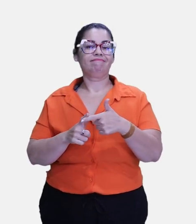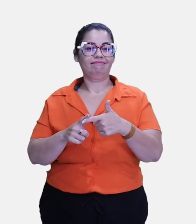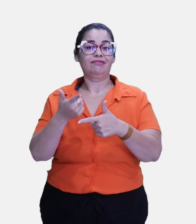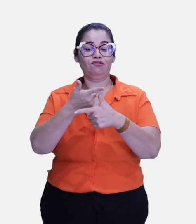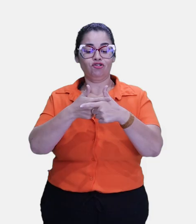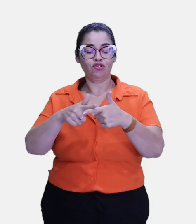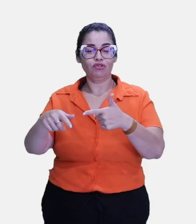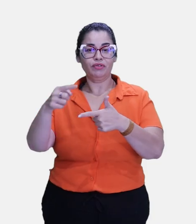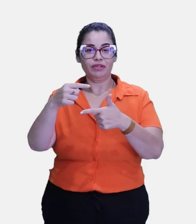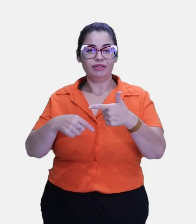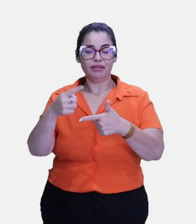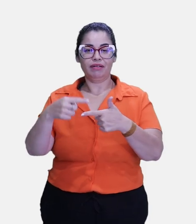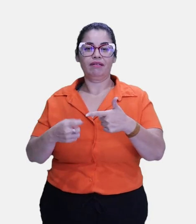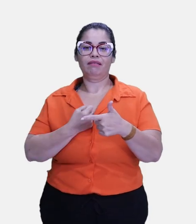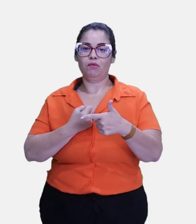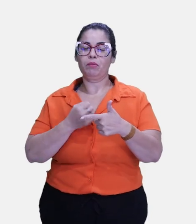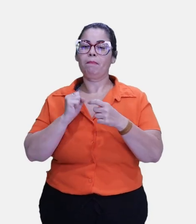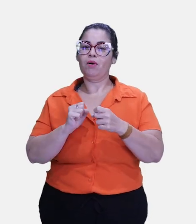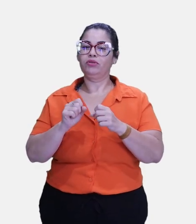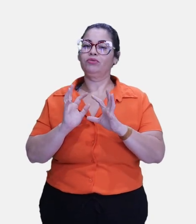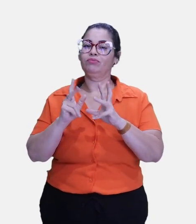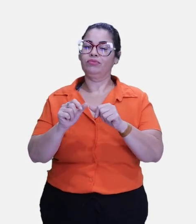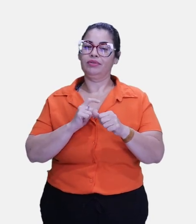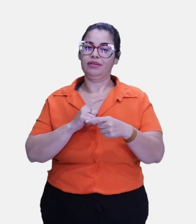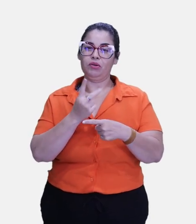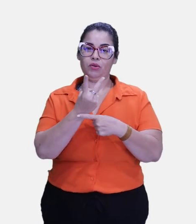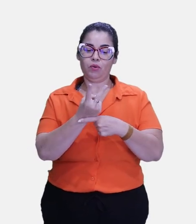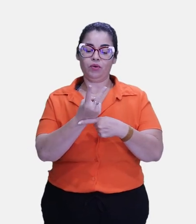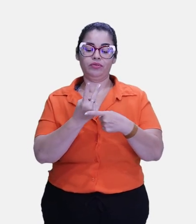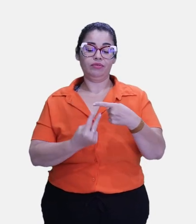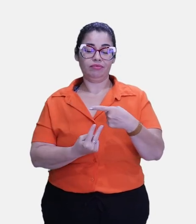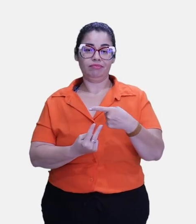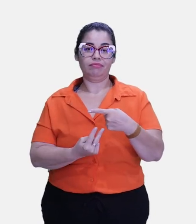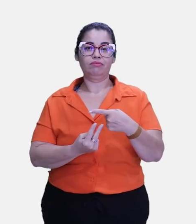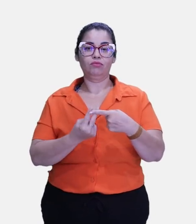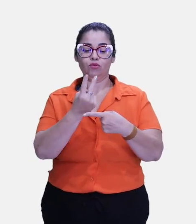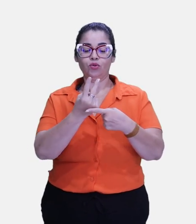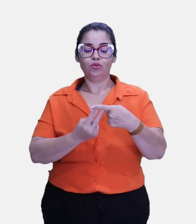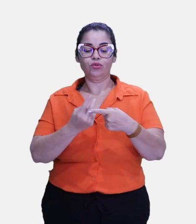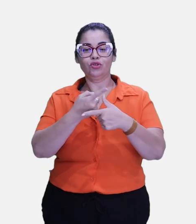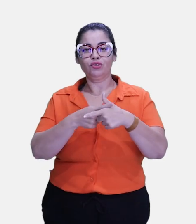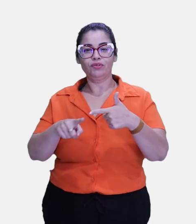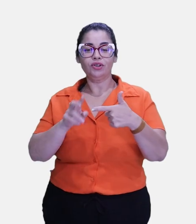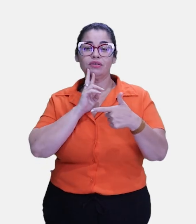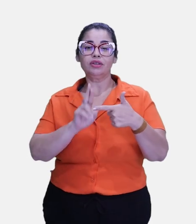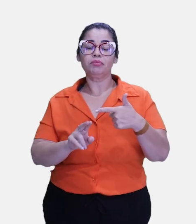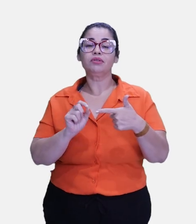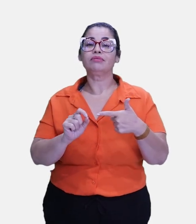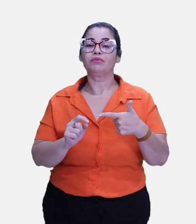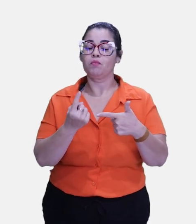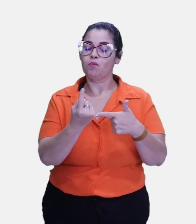elas representam quantidades inteiras. Veja só, 2 meios, dividindo 2 por 2,